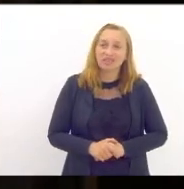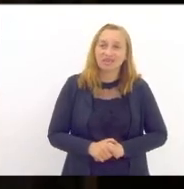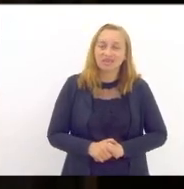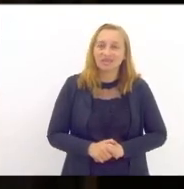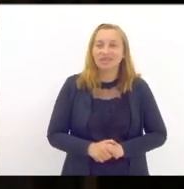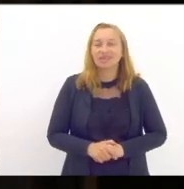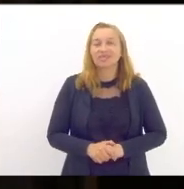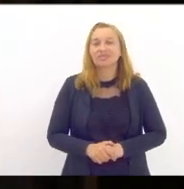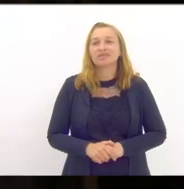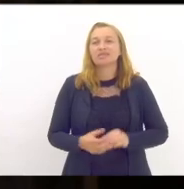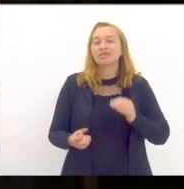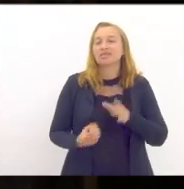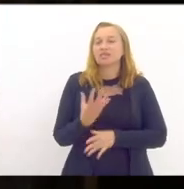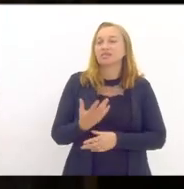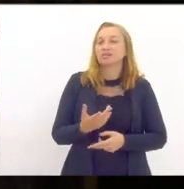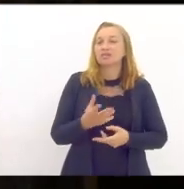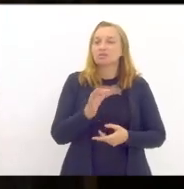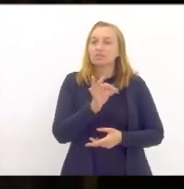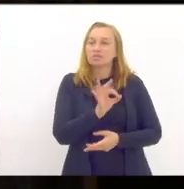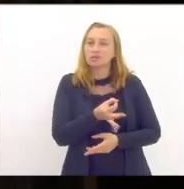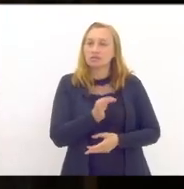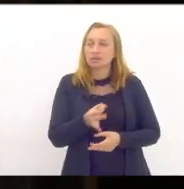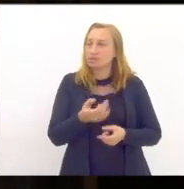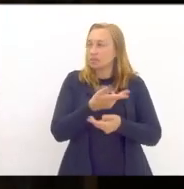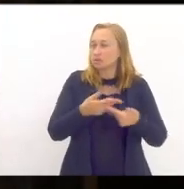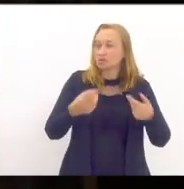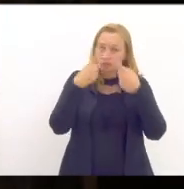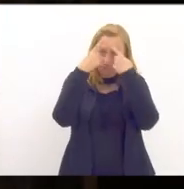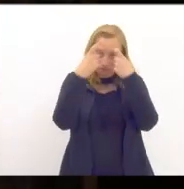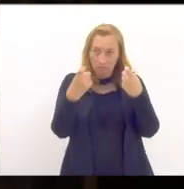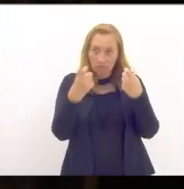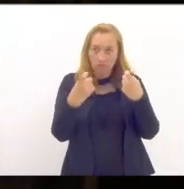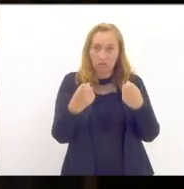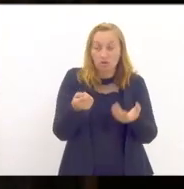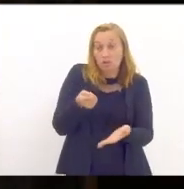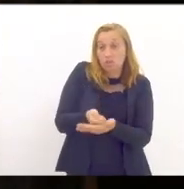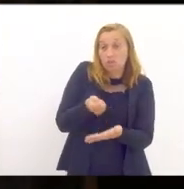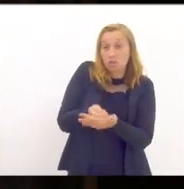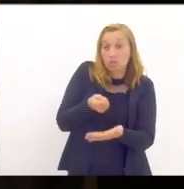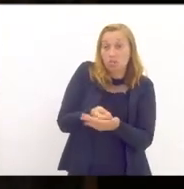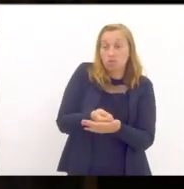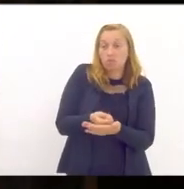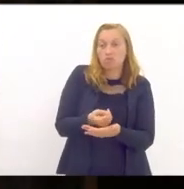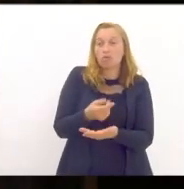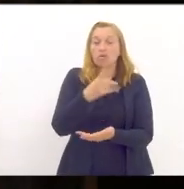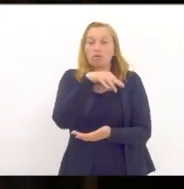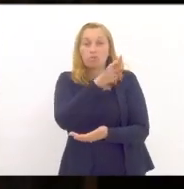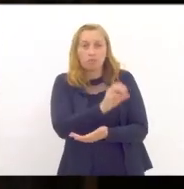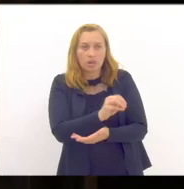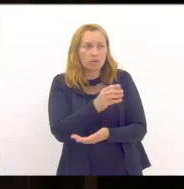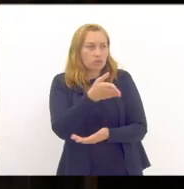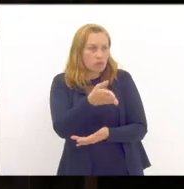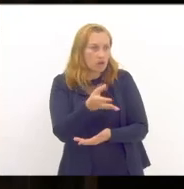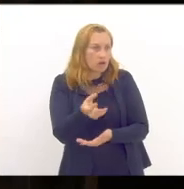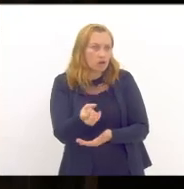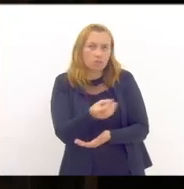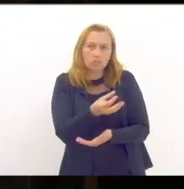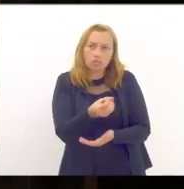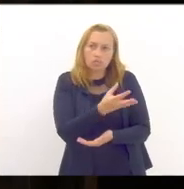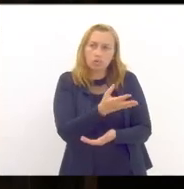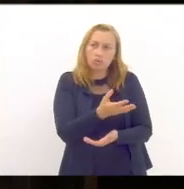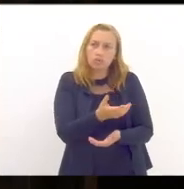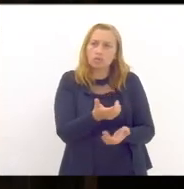Porque eles criam certos casos violentos, eles cobrem, como foi o caso do Pedro recentemente, né, uma